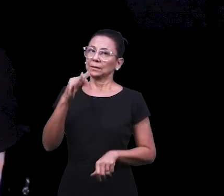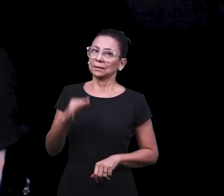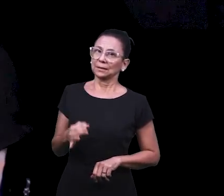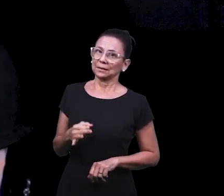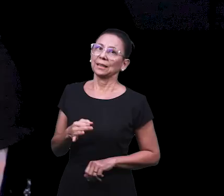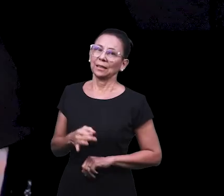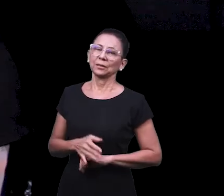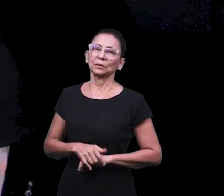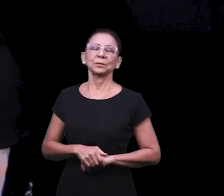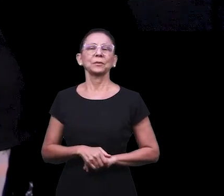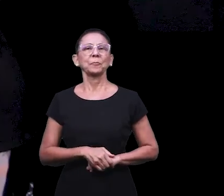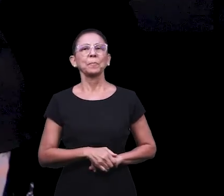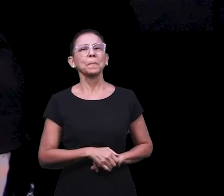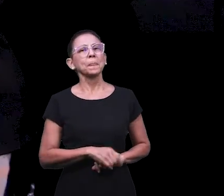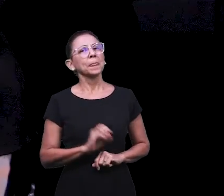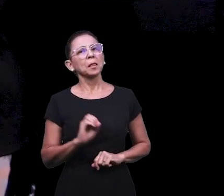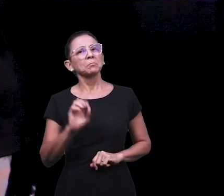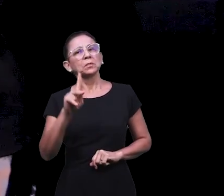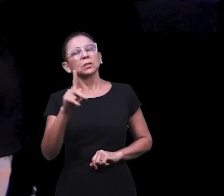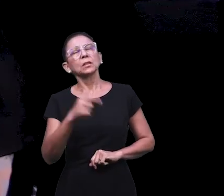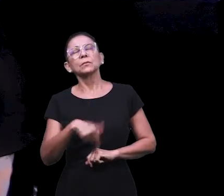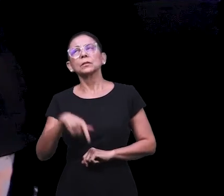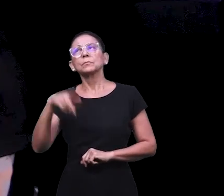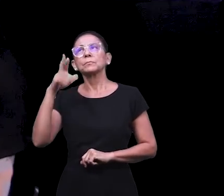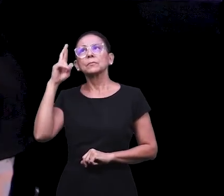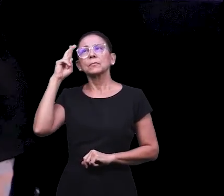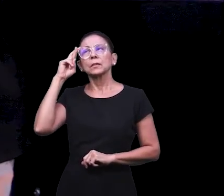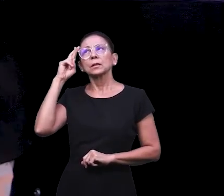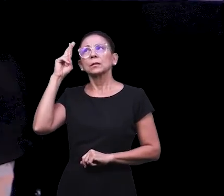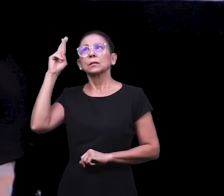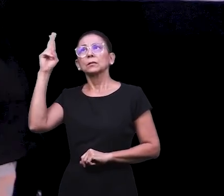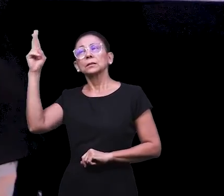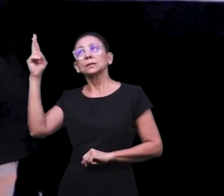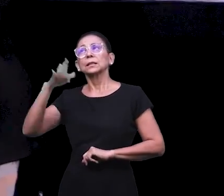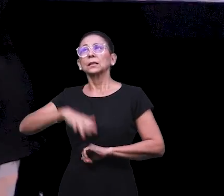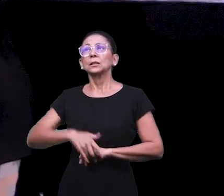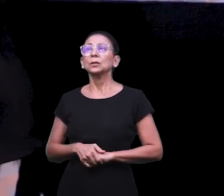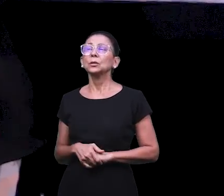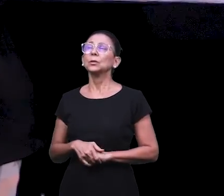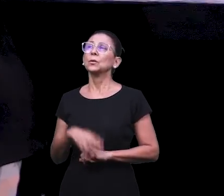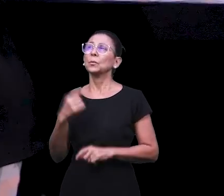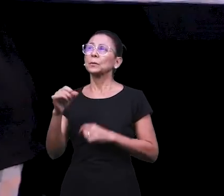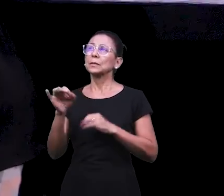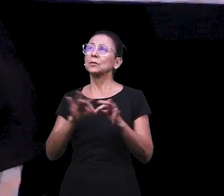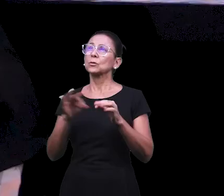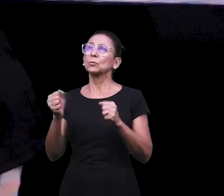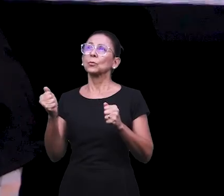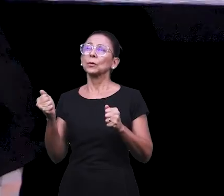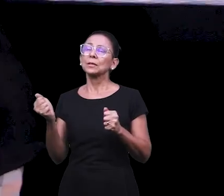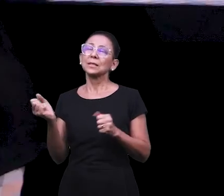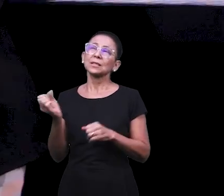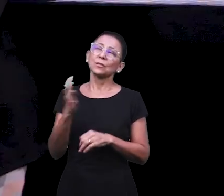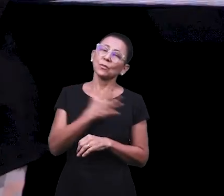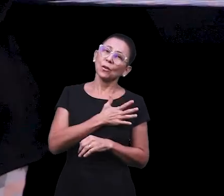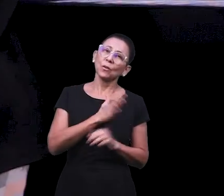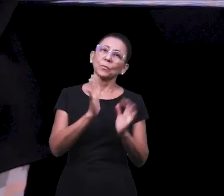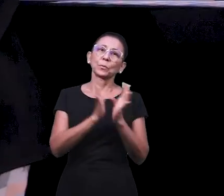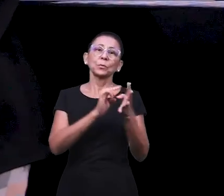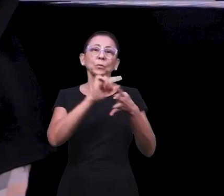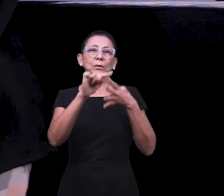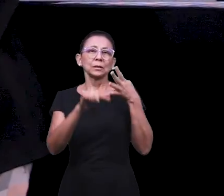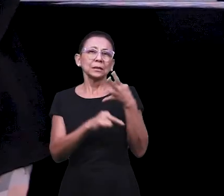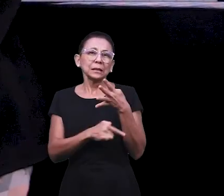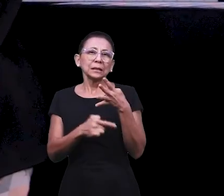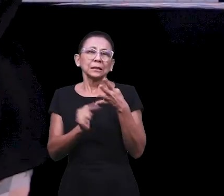tempo definido. Aí eu estava, Senhor, eu preciso de arranjo novo, fazer coisas novas para o quarteto, alguma coisa evangelística que vá aos